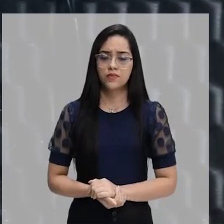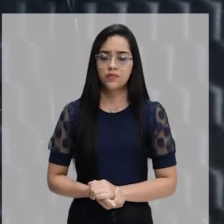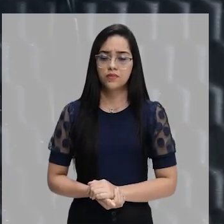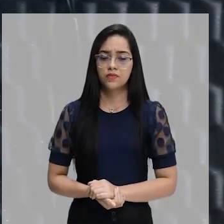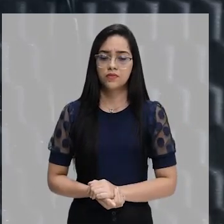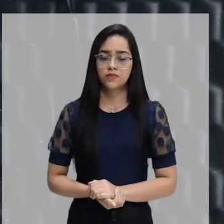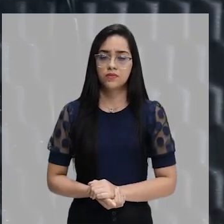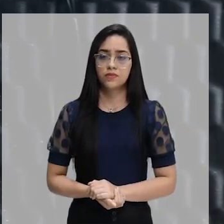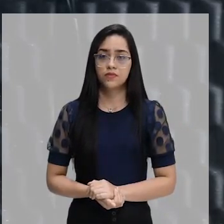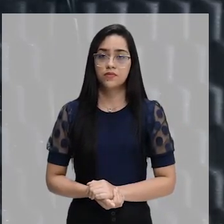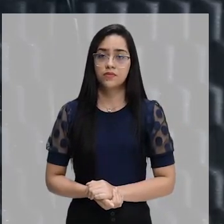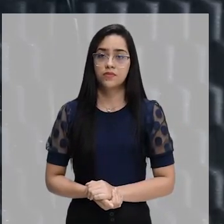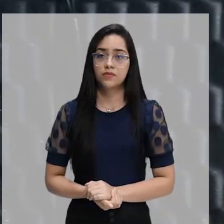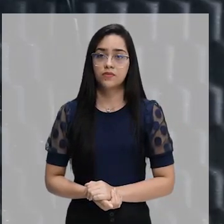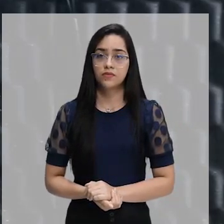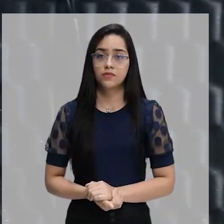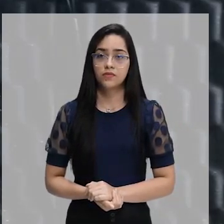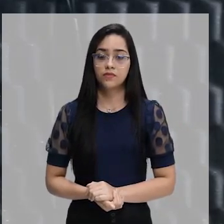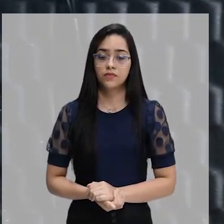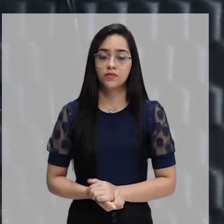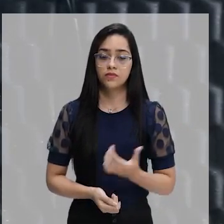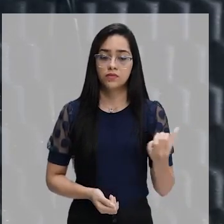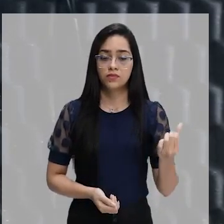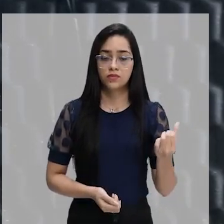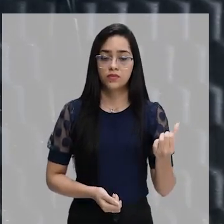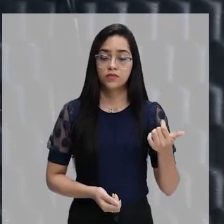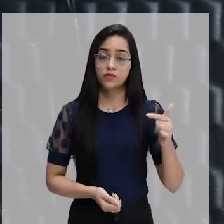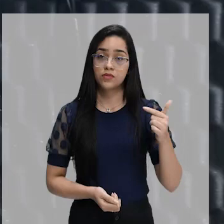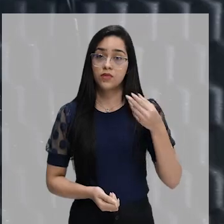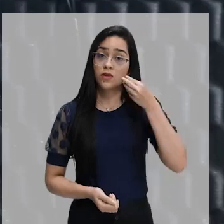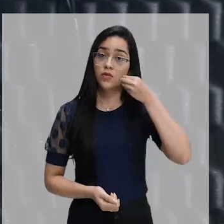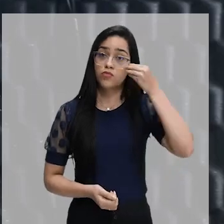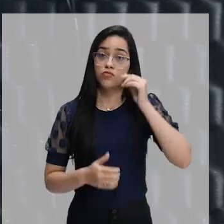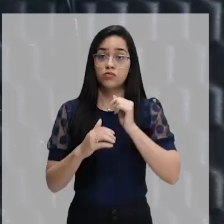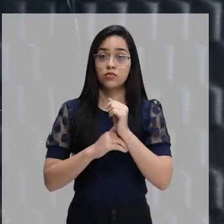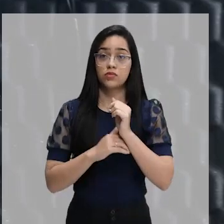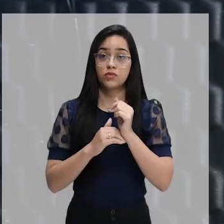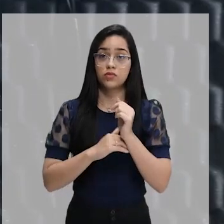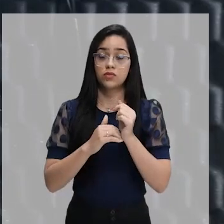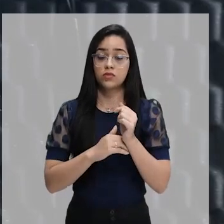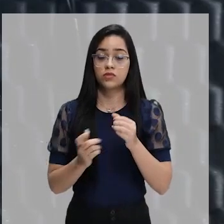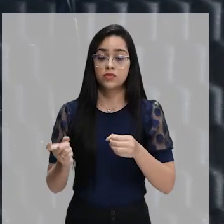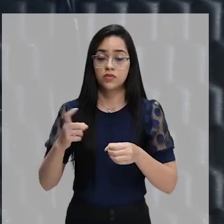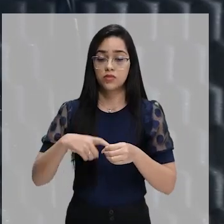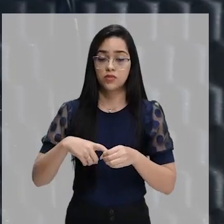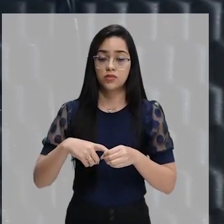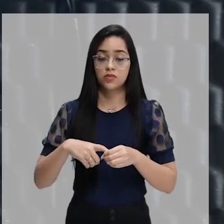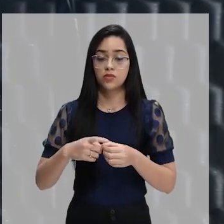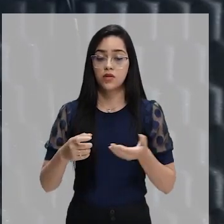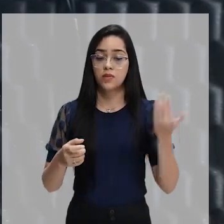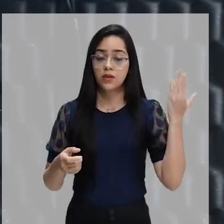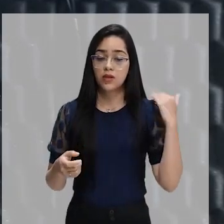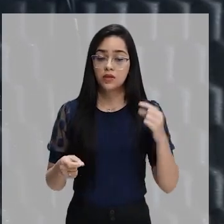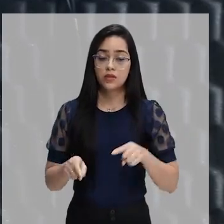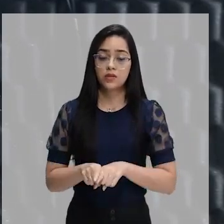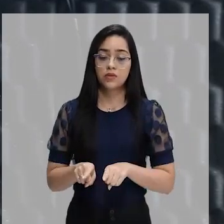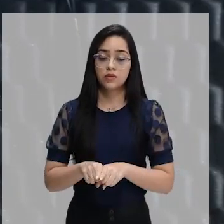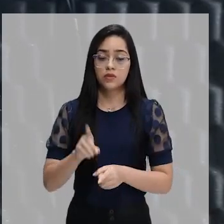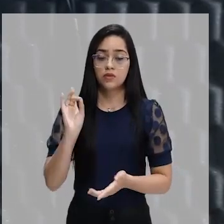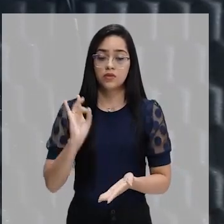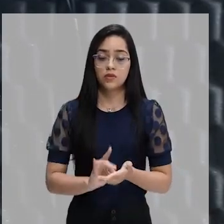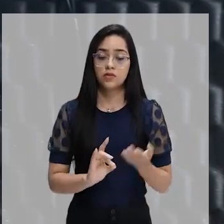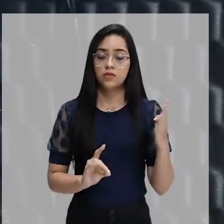revela a concepção também. Aí, senso de mistério já não cabe muito. Retorno ao passado também não. E